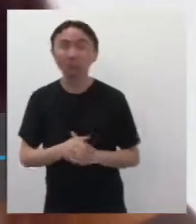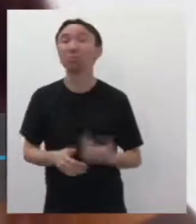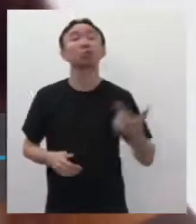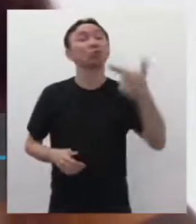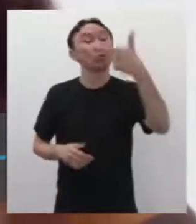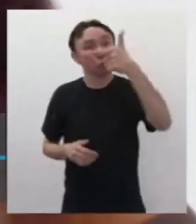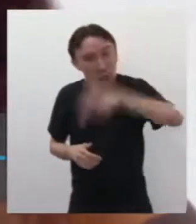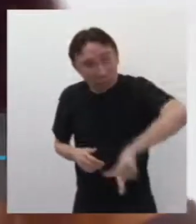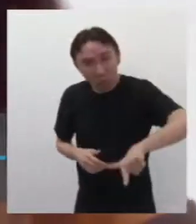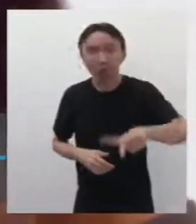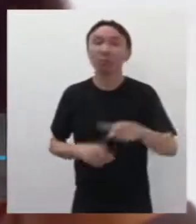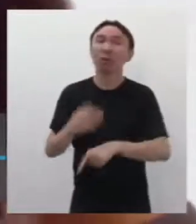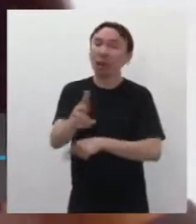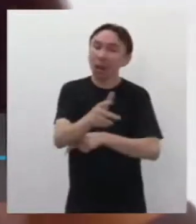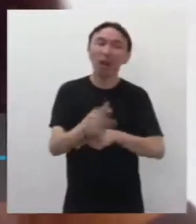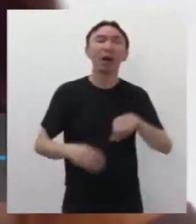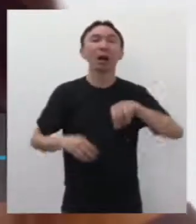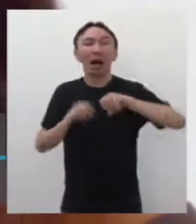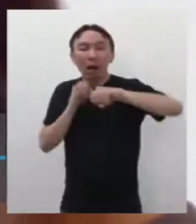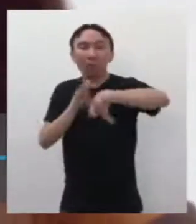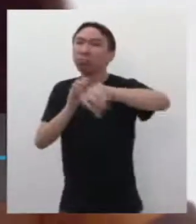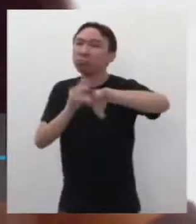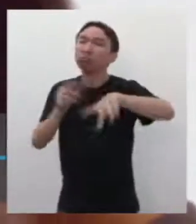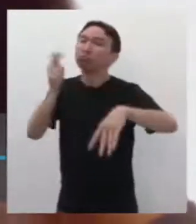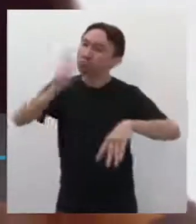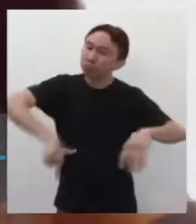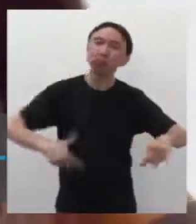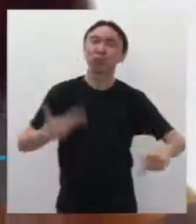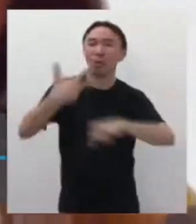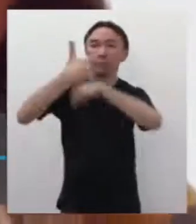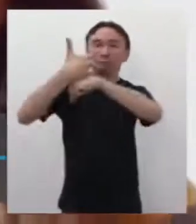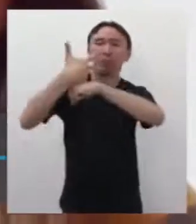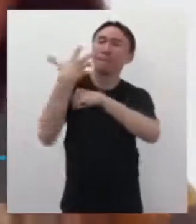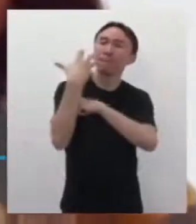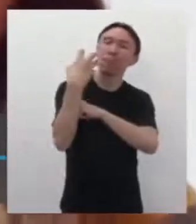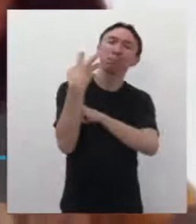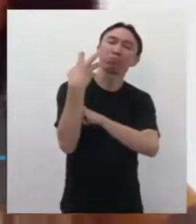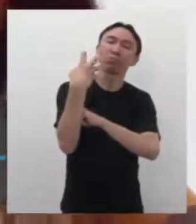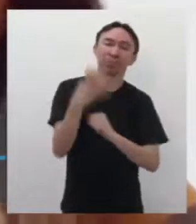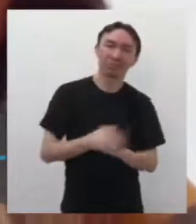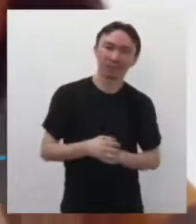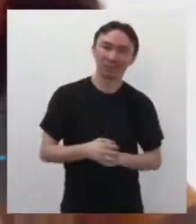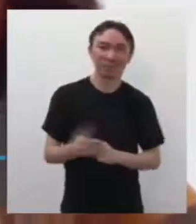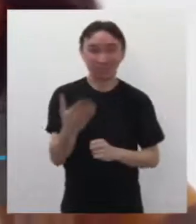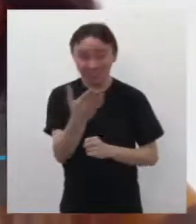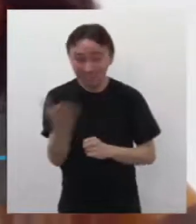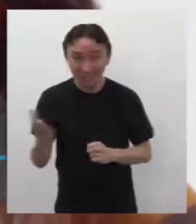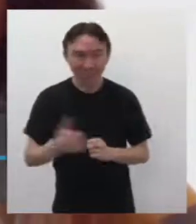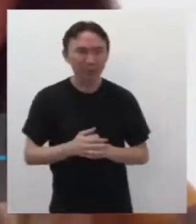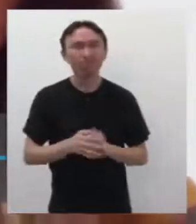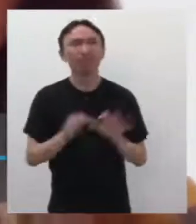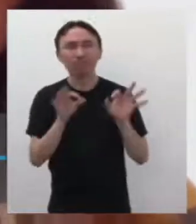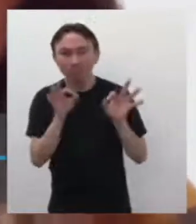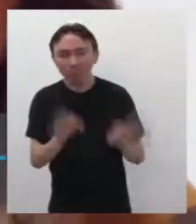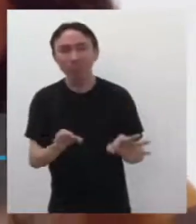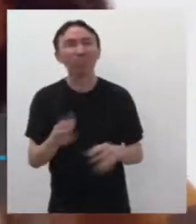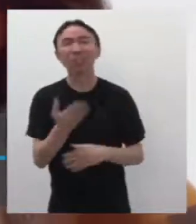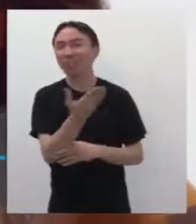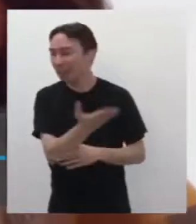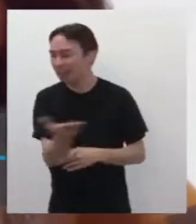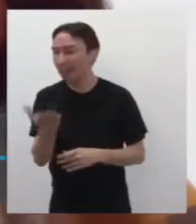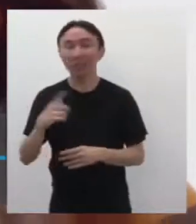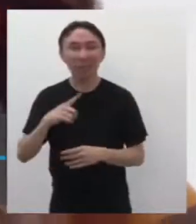com os professores mesmo. Você pode ter a segurança que o conteúdo vai estar sendo oferecido para o seu aluno e você vai